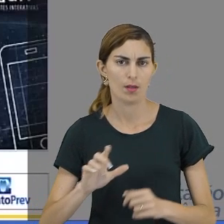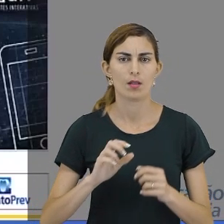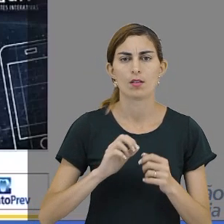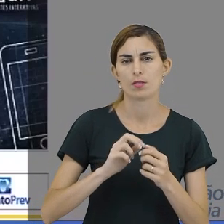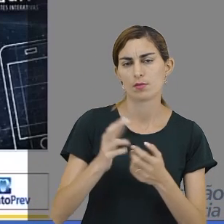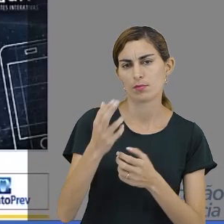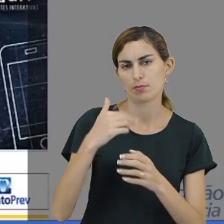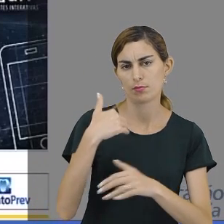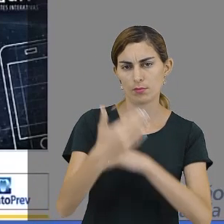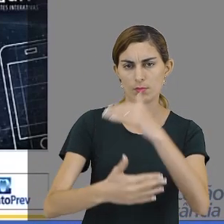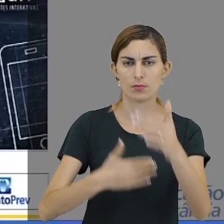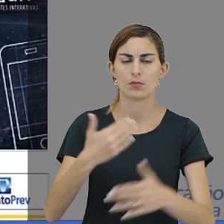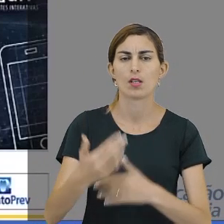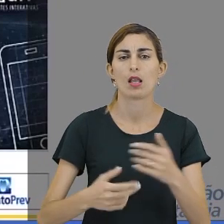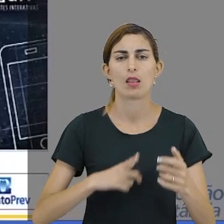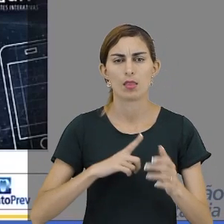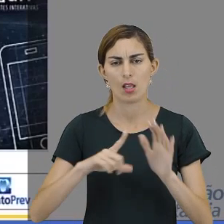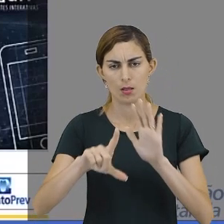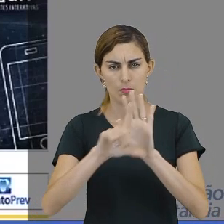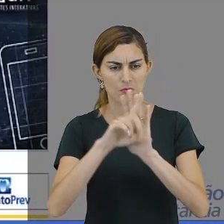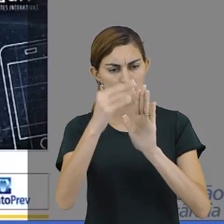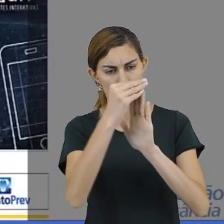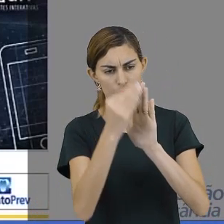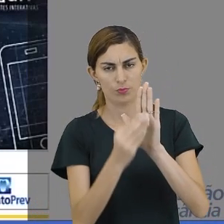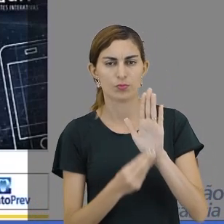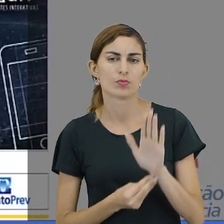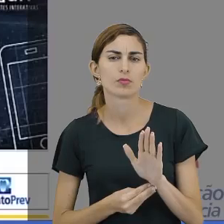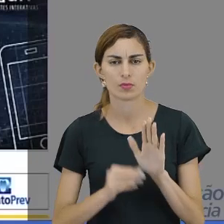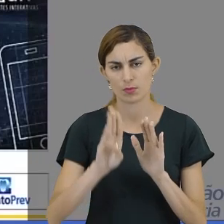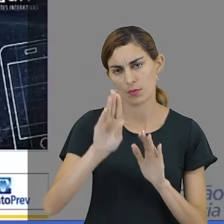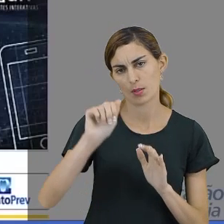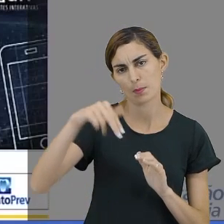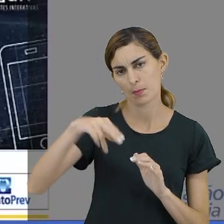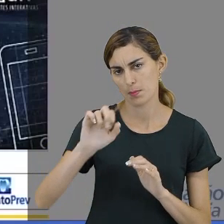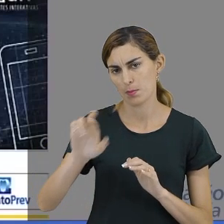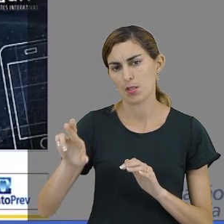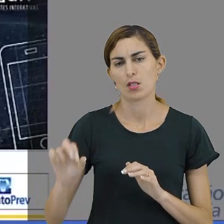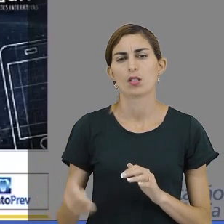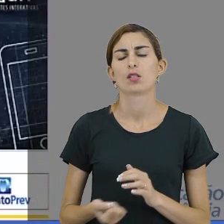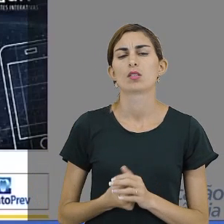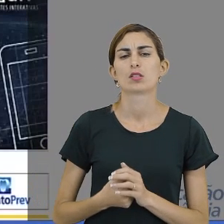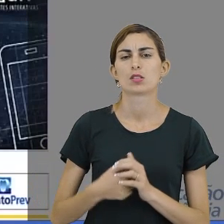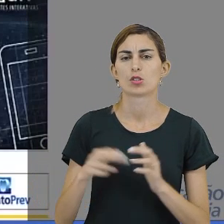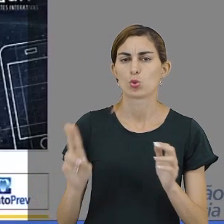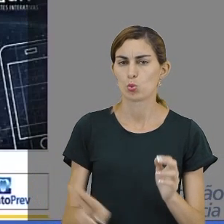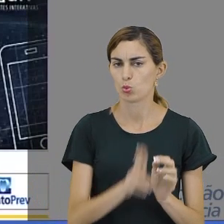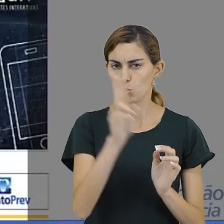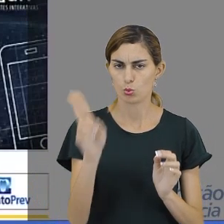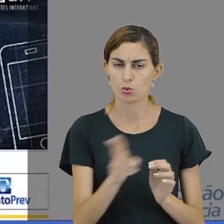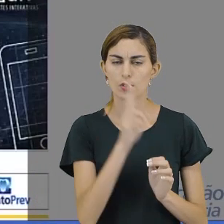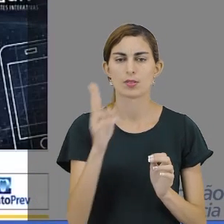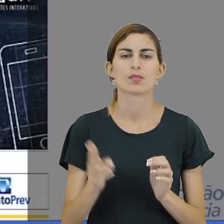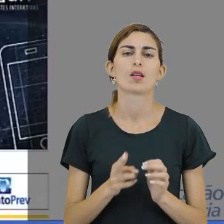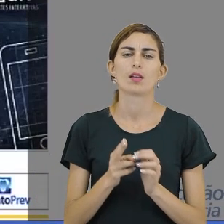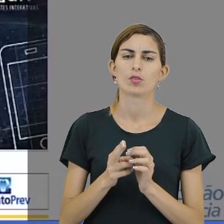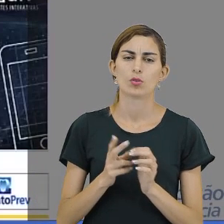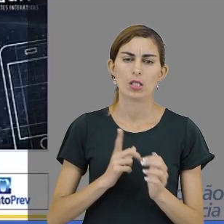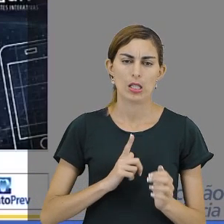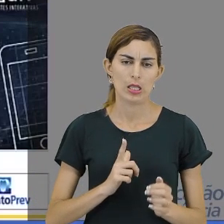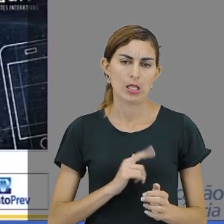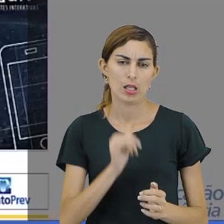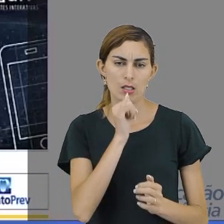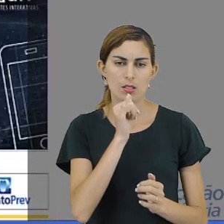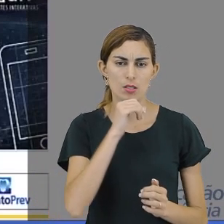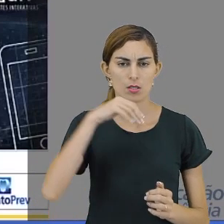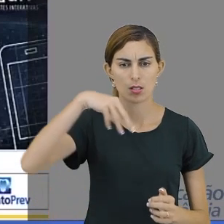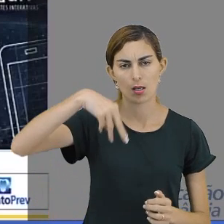Designers e Desenvolvedores. Eles têm uma lista de alguns padrões de banners que são muito usados em websites. Então nós temos